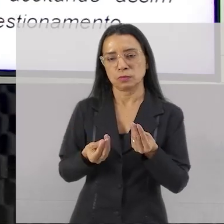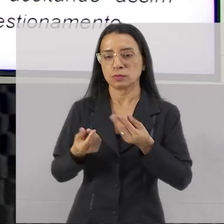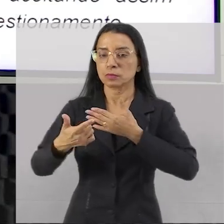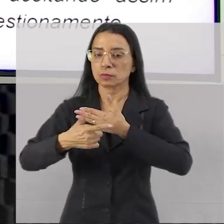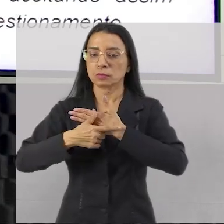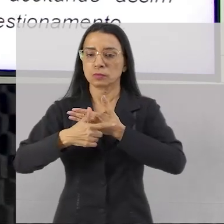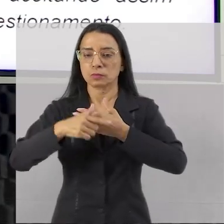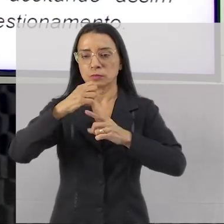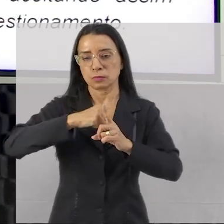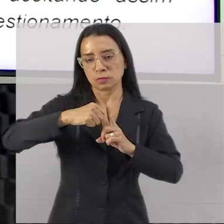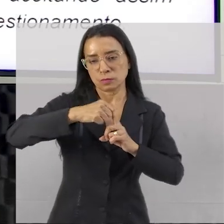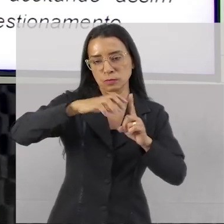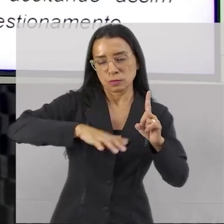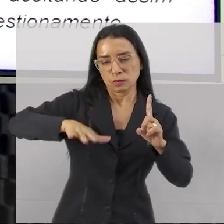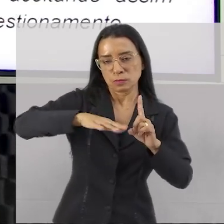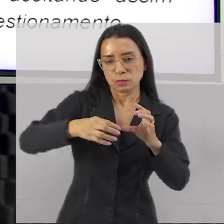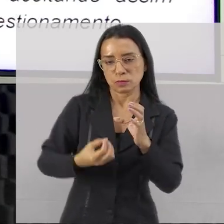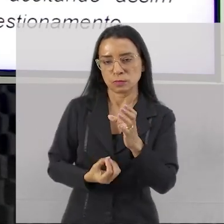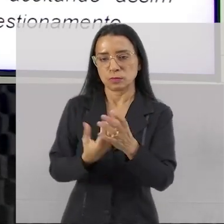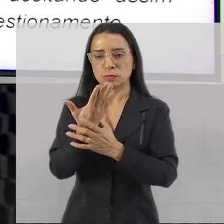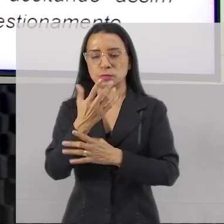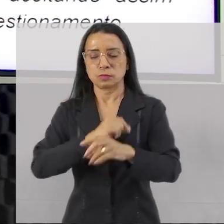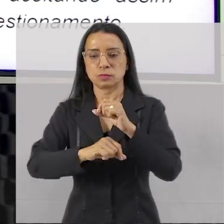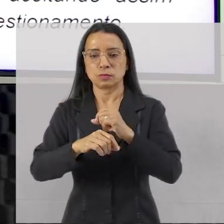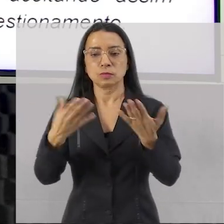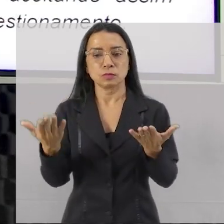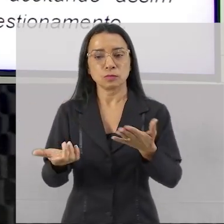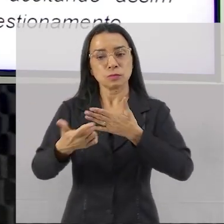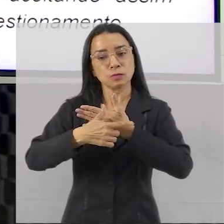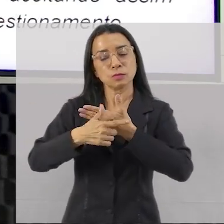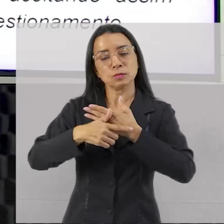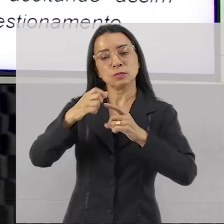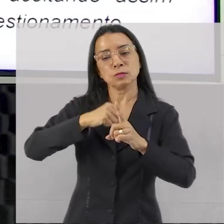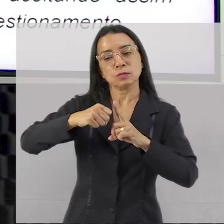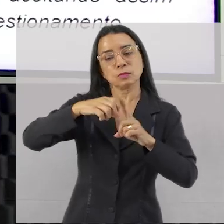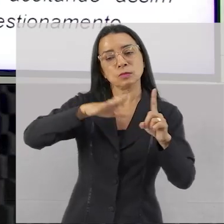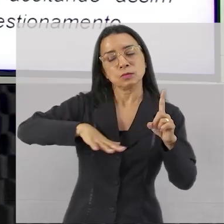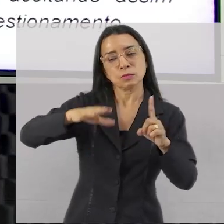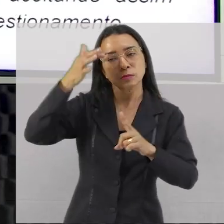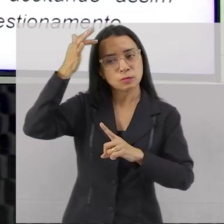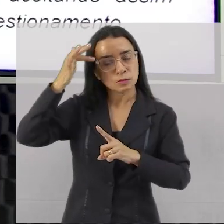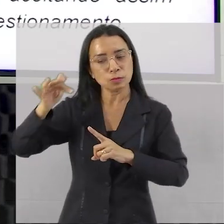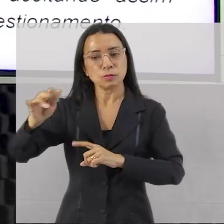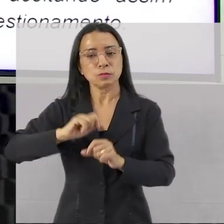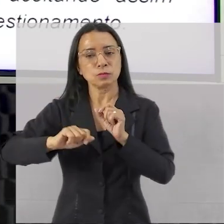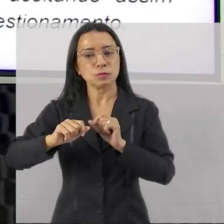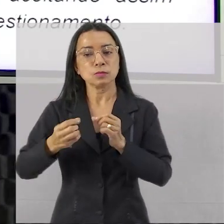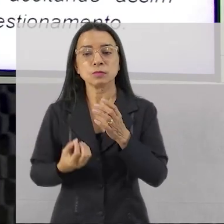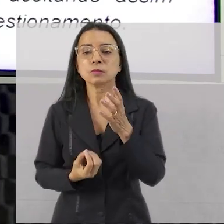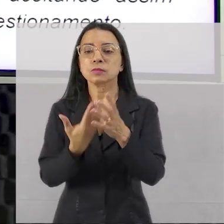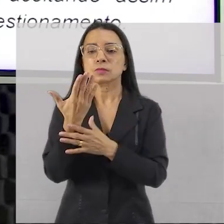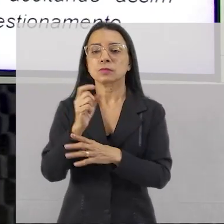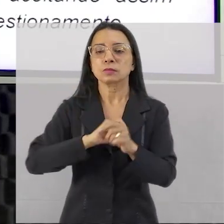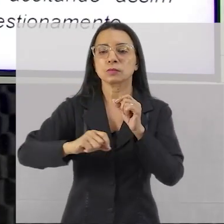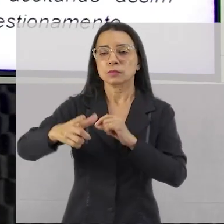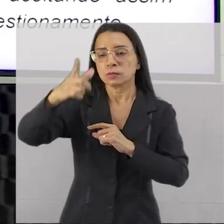origem. Qual a função social aqui? Filósofo. Com a origem alemã. Galerinha, é o seguinte.